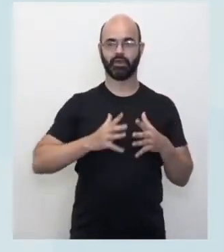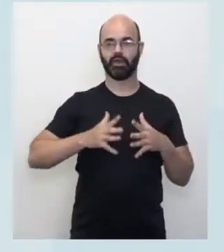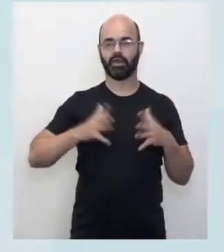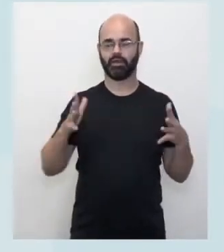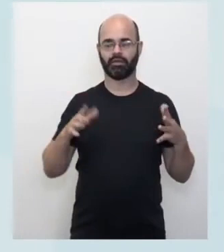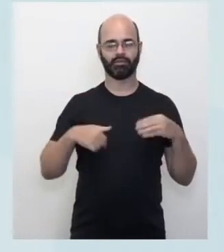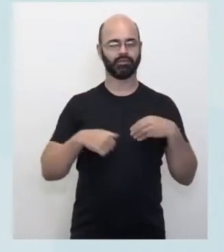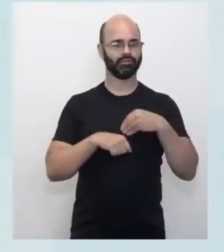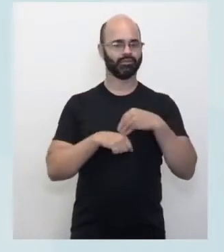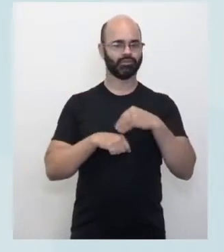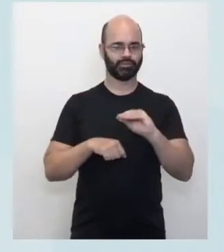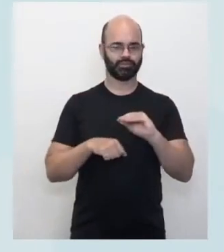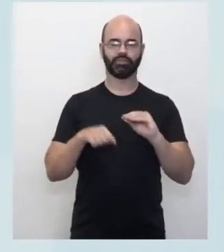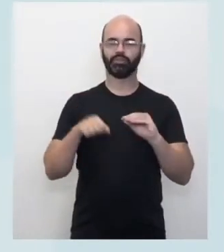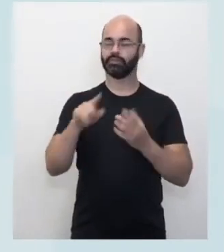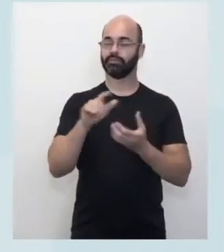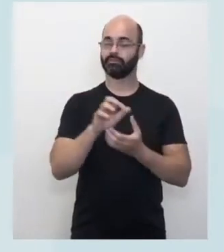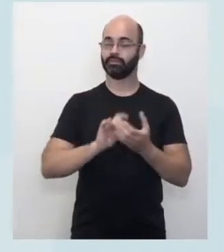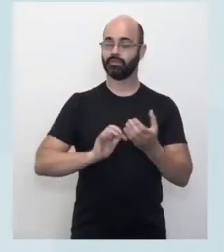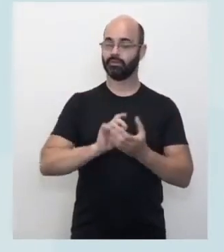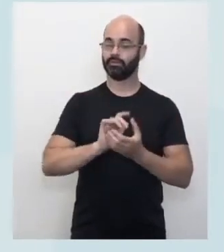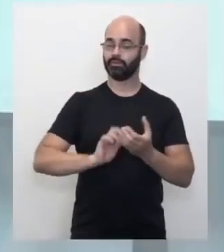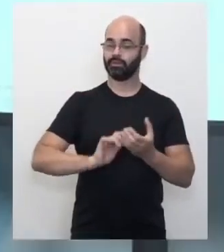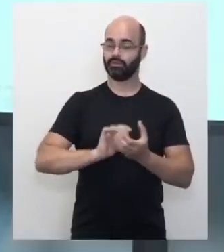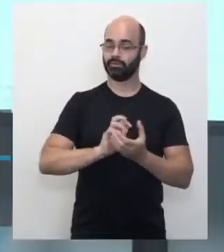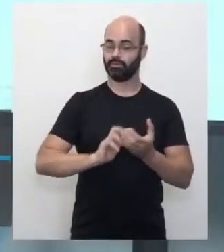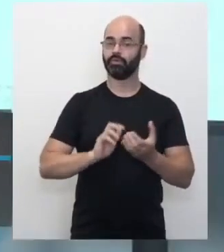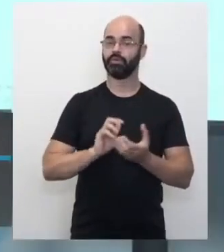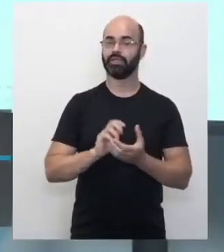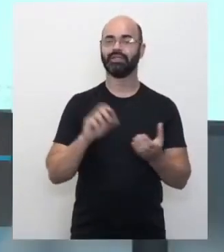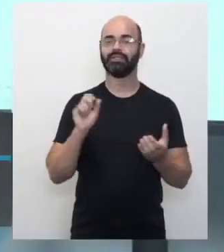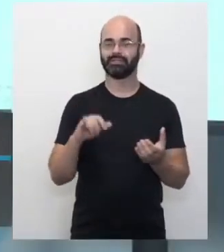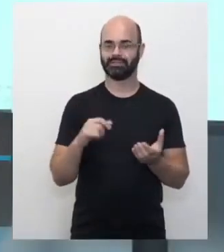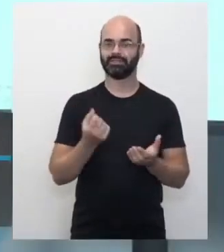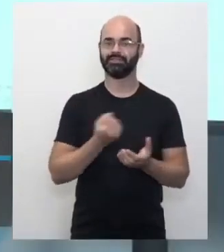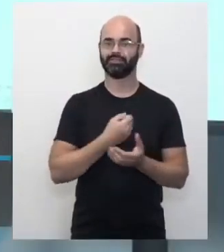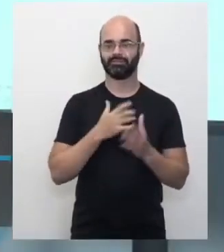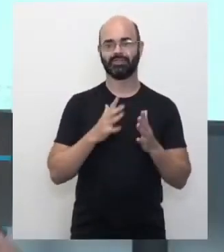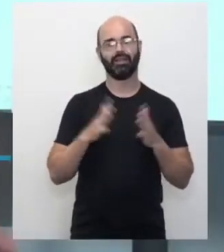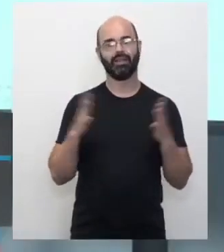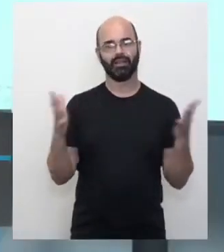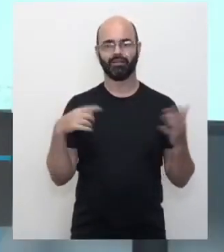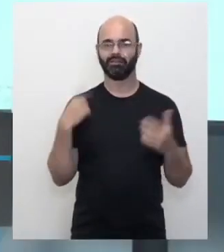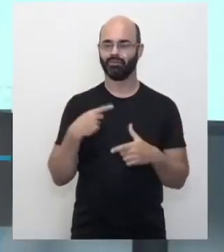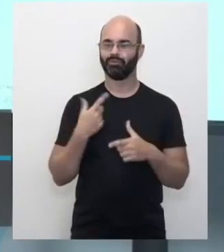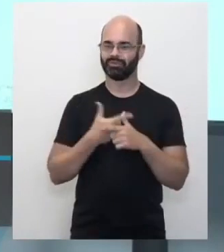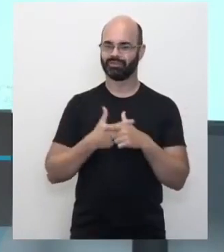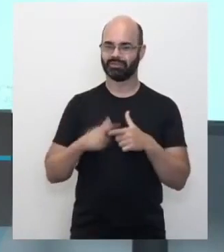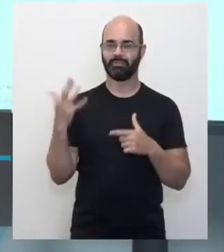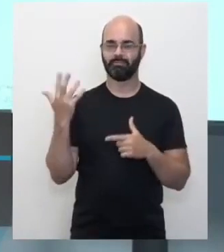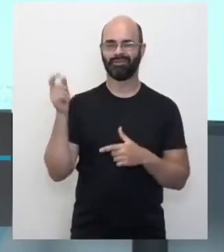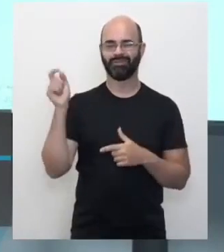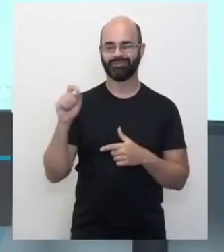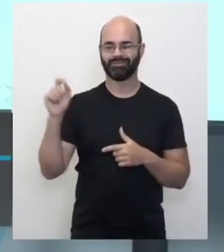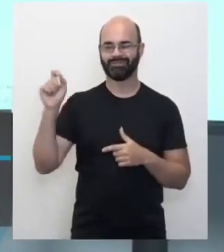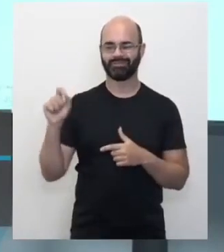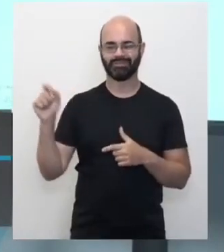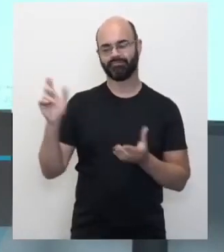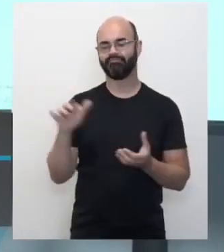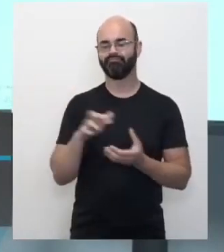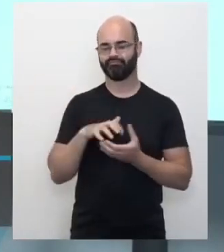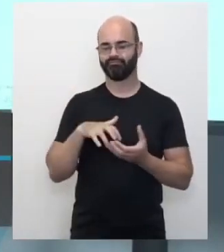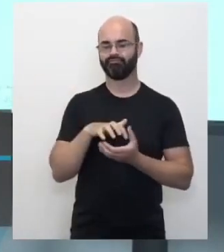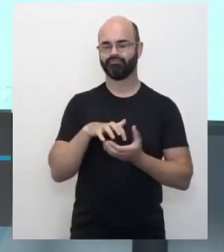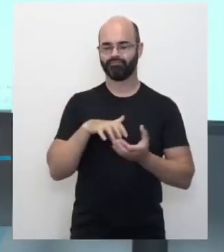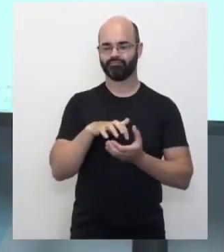aconselhar a pegar uma calculadora, porque sim, essas contas são grandes demais para a gente fazer direto na mão, tá bom? Mas vamos para um exemplo para